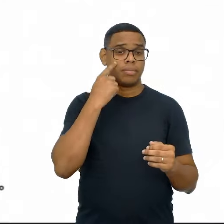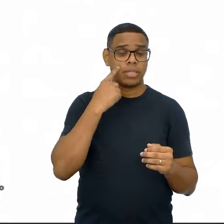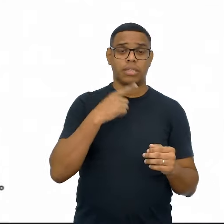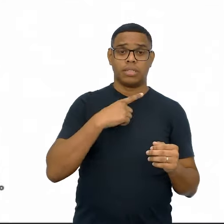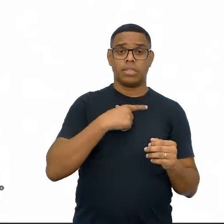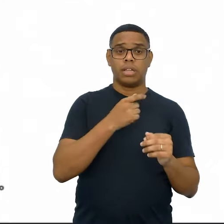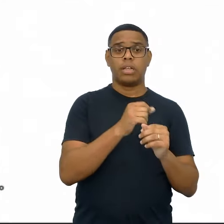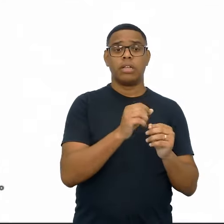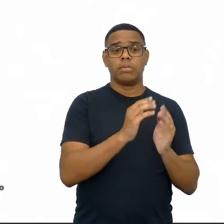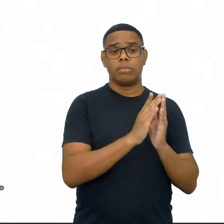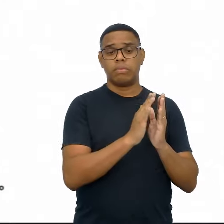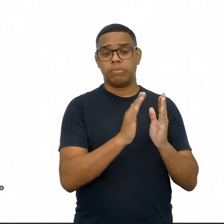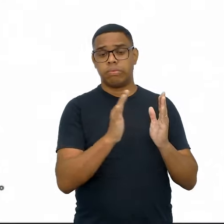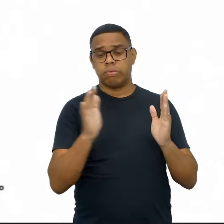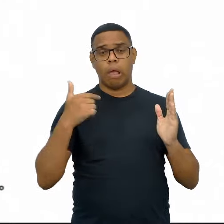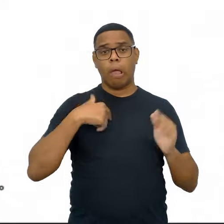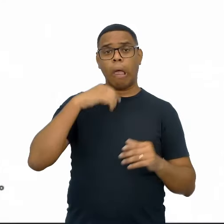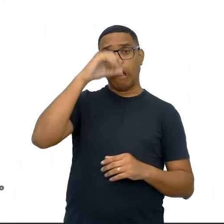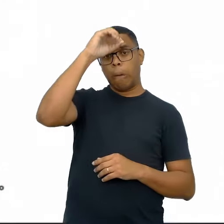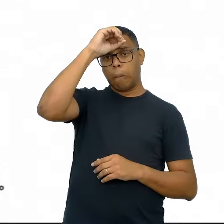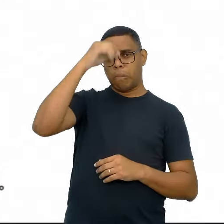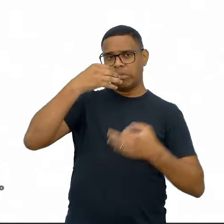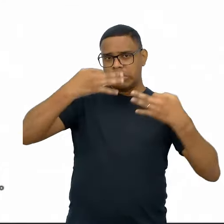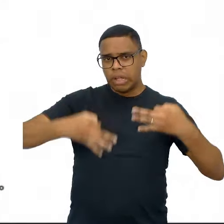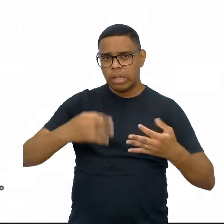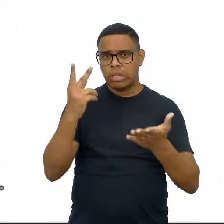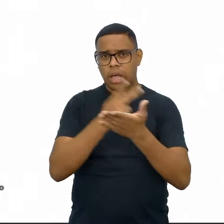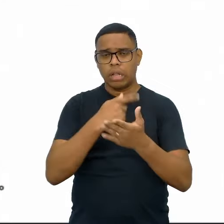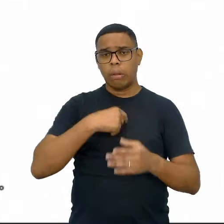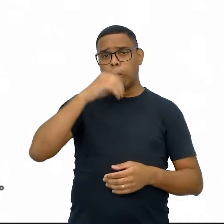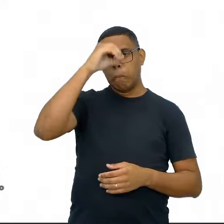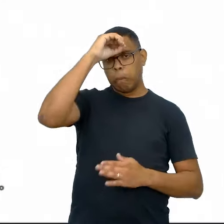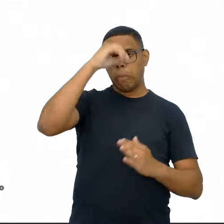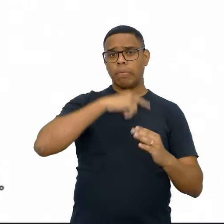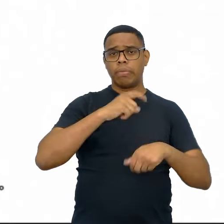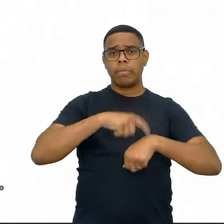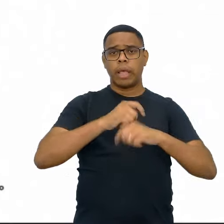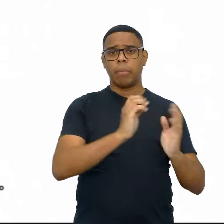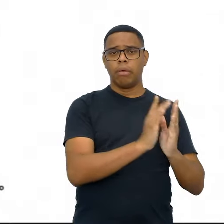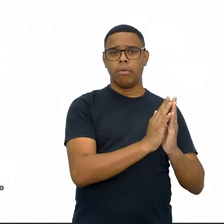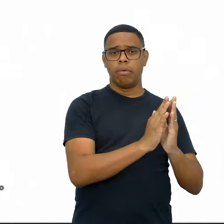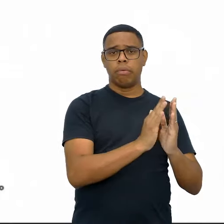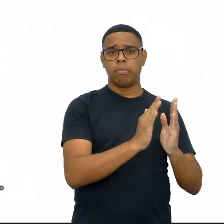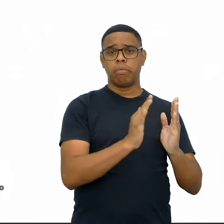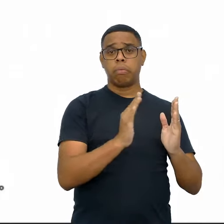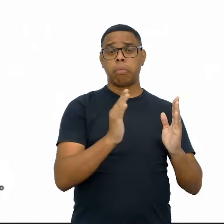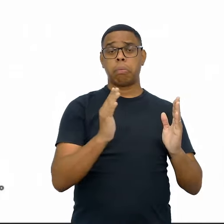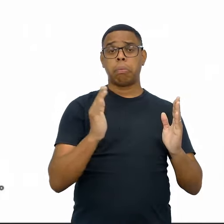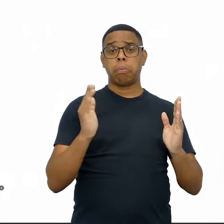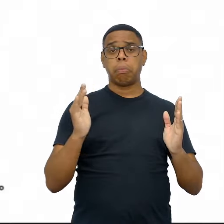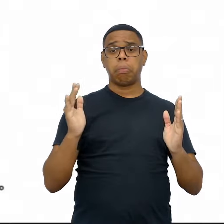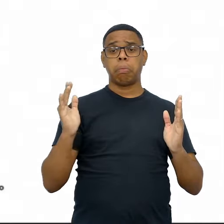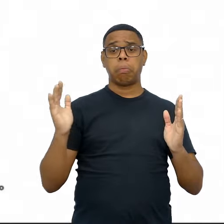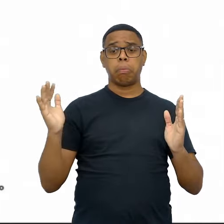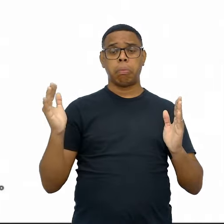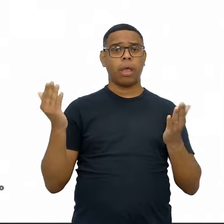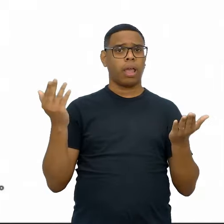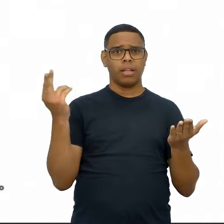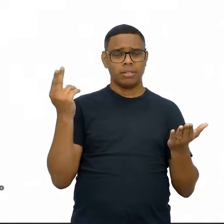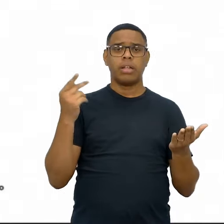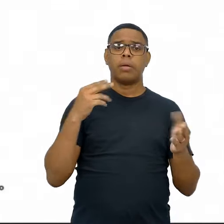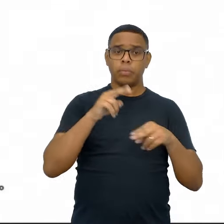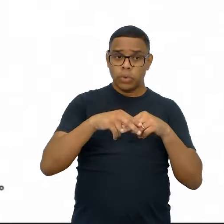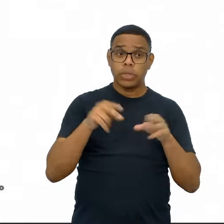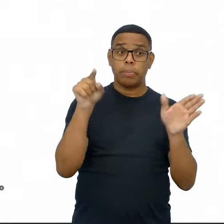período muito longo sem saber se estamos no caminho certo. Por isso que essas devolutivas orais que as crianças trazem, quando a gente faz essas perguntas